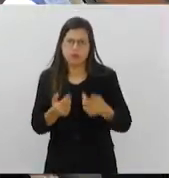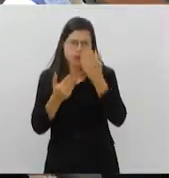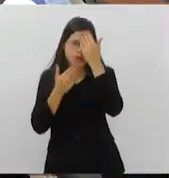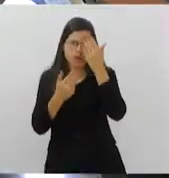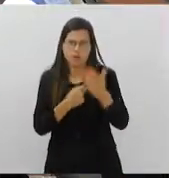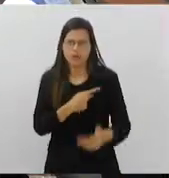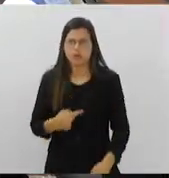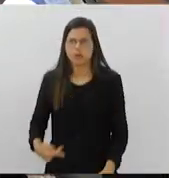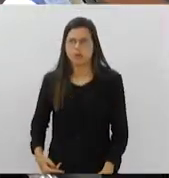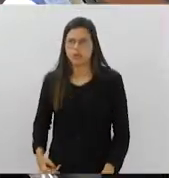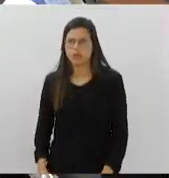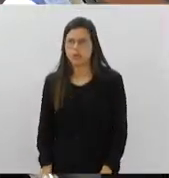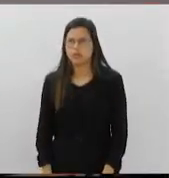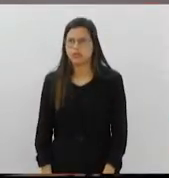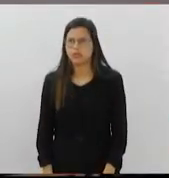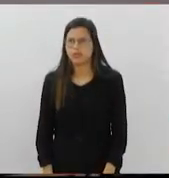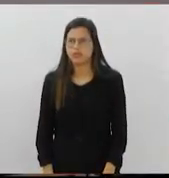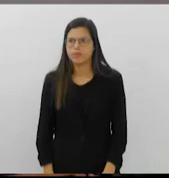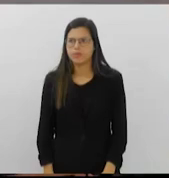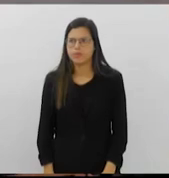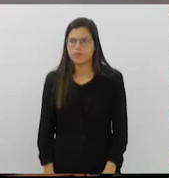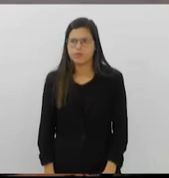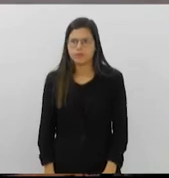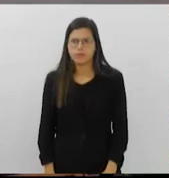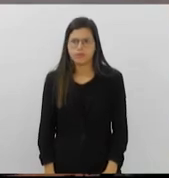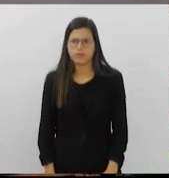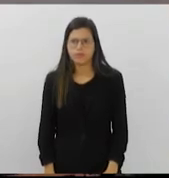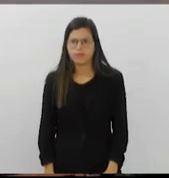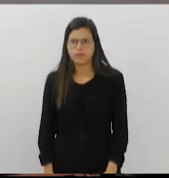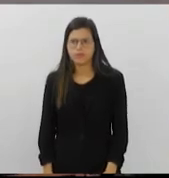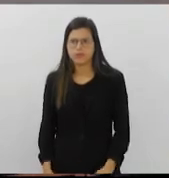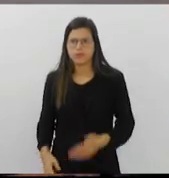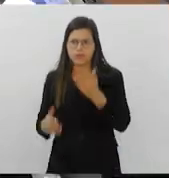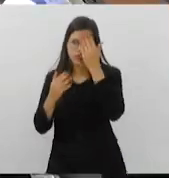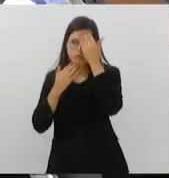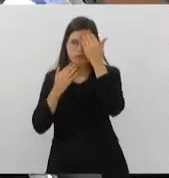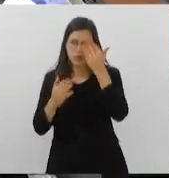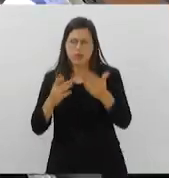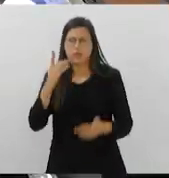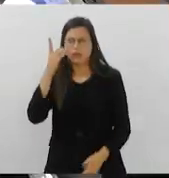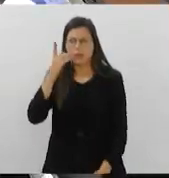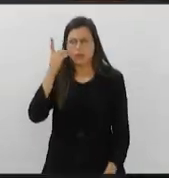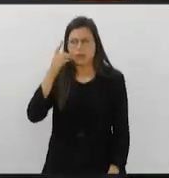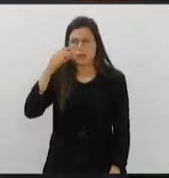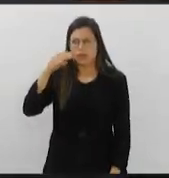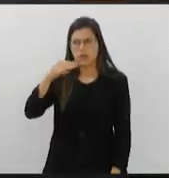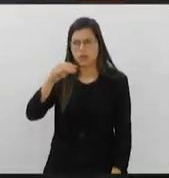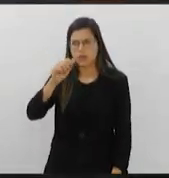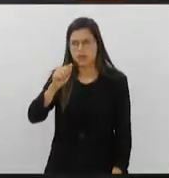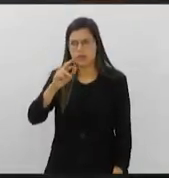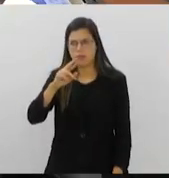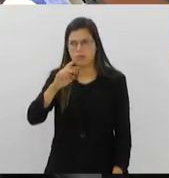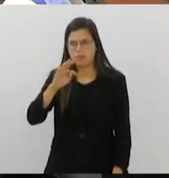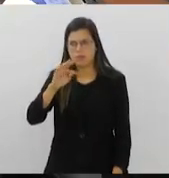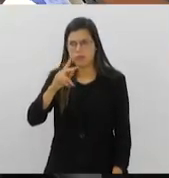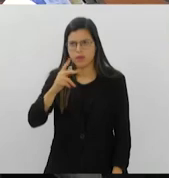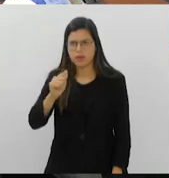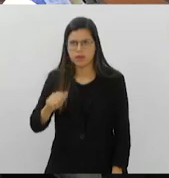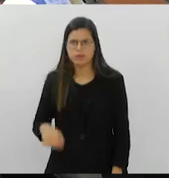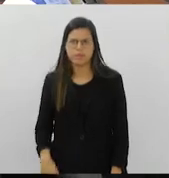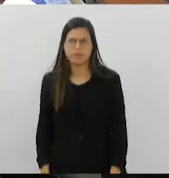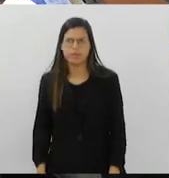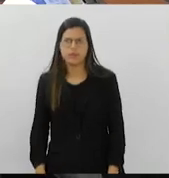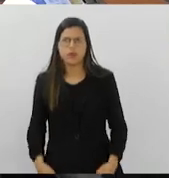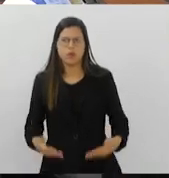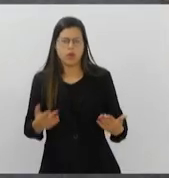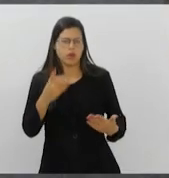Presidente. Presidente. Obrigado, deputada Marta Rocha. Deputado Rodrigo Amorim. Presidente, na verdade,